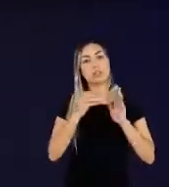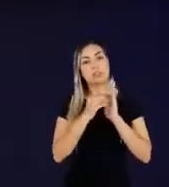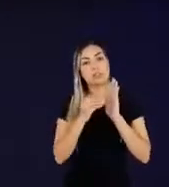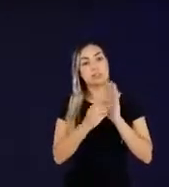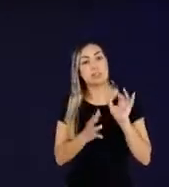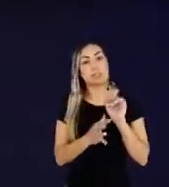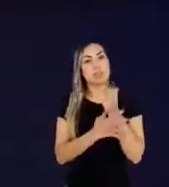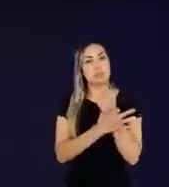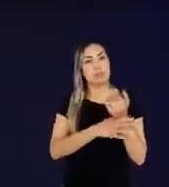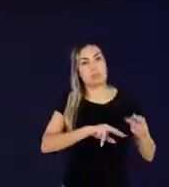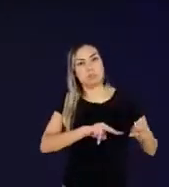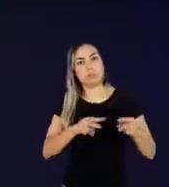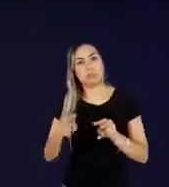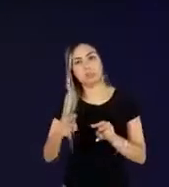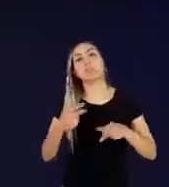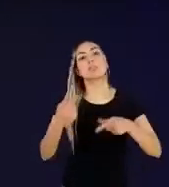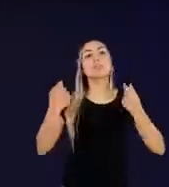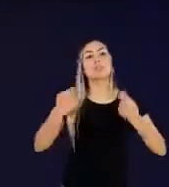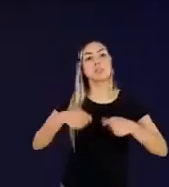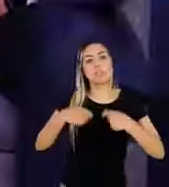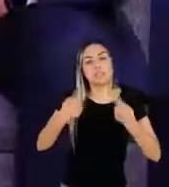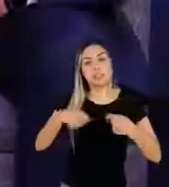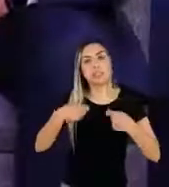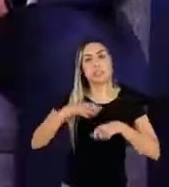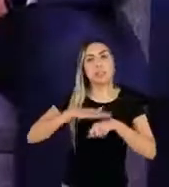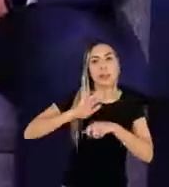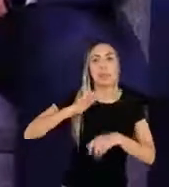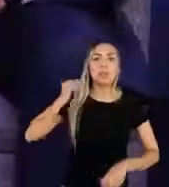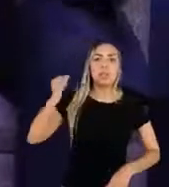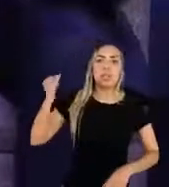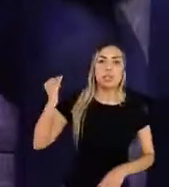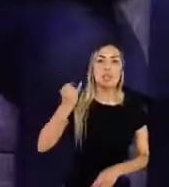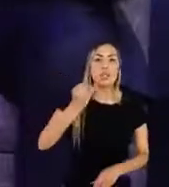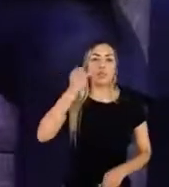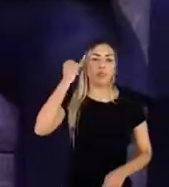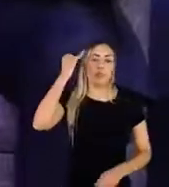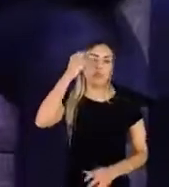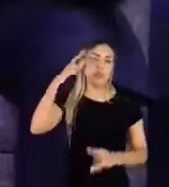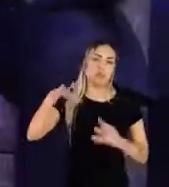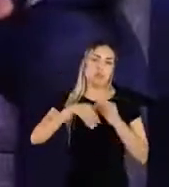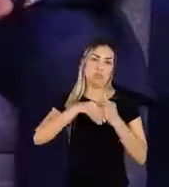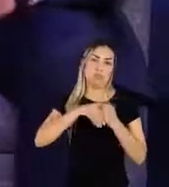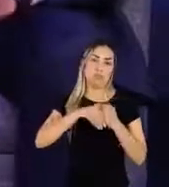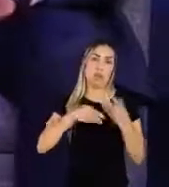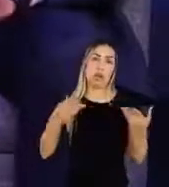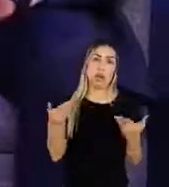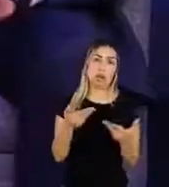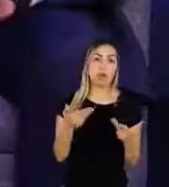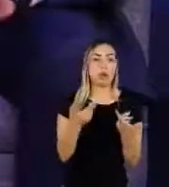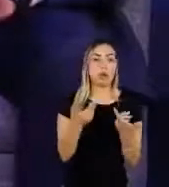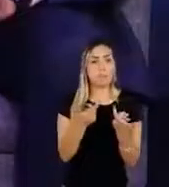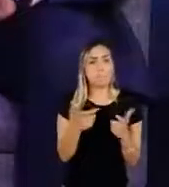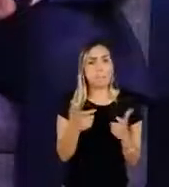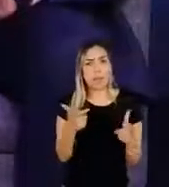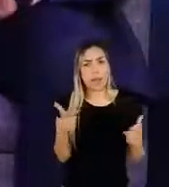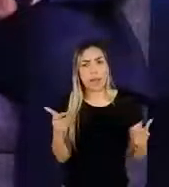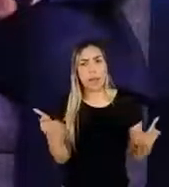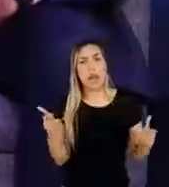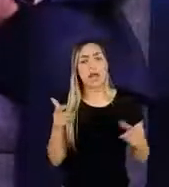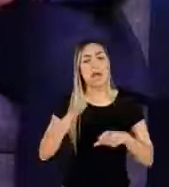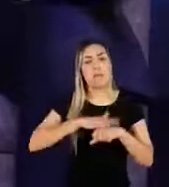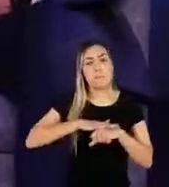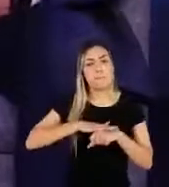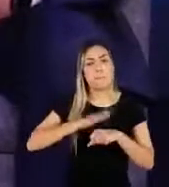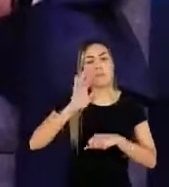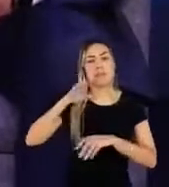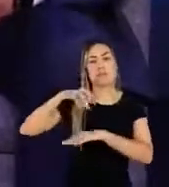faz cada vez mais importante implementá-la. Afinal de contas, estamos aumentando bastante o número de agentes nesse